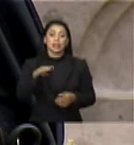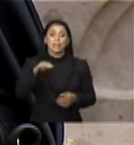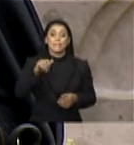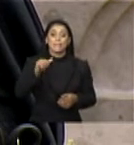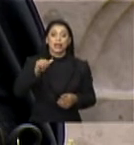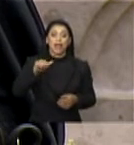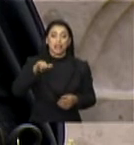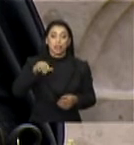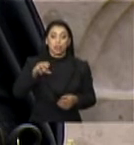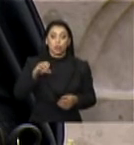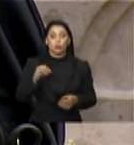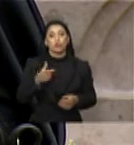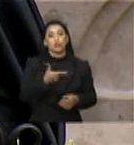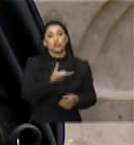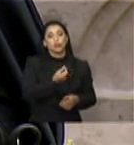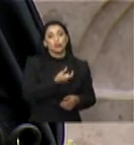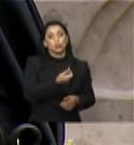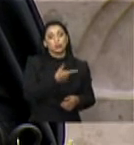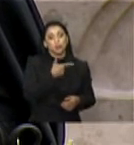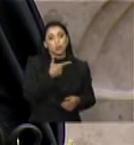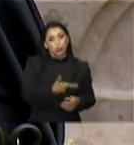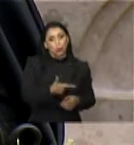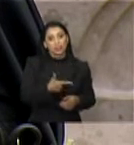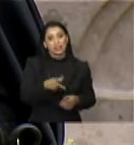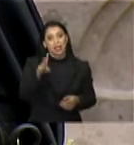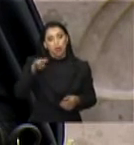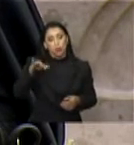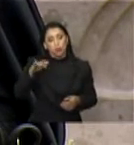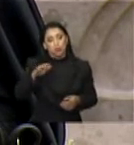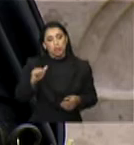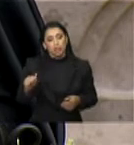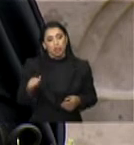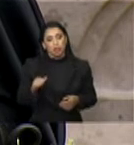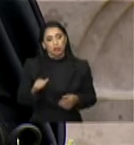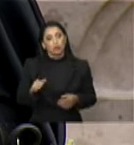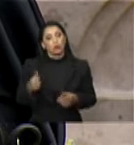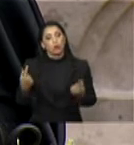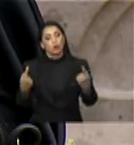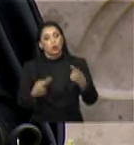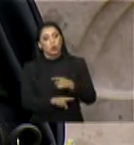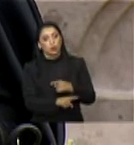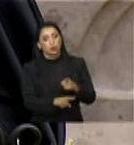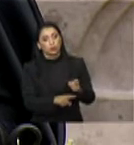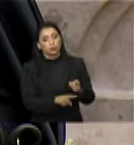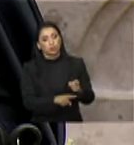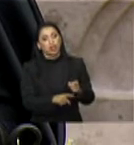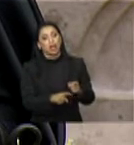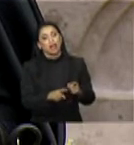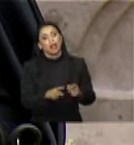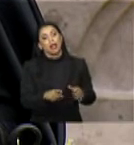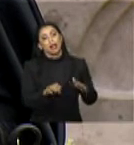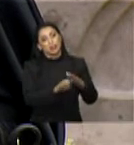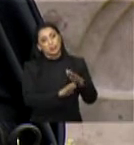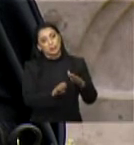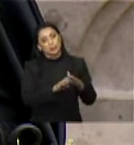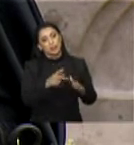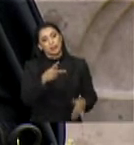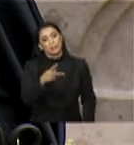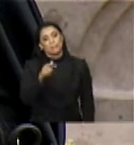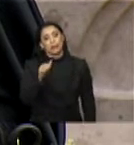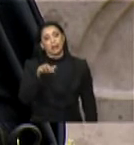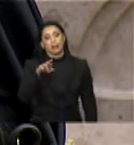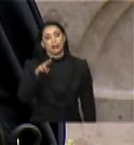2002 pela união em desfavor da Paranapanema s/a Incorporadora da Caraíba metais